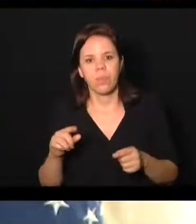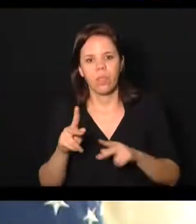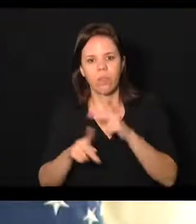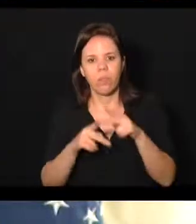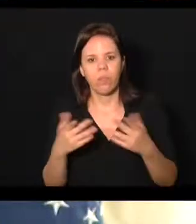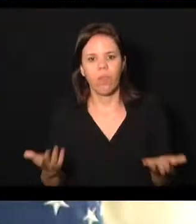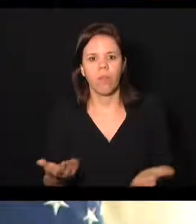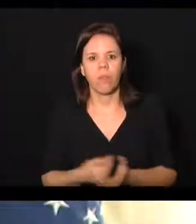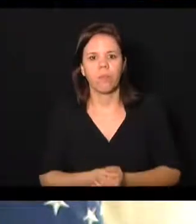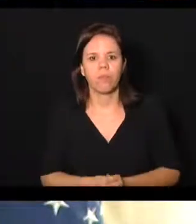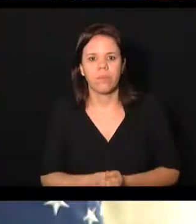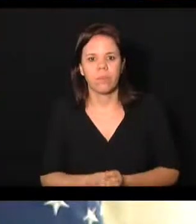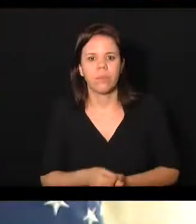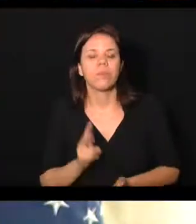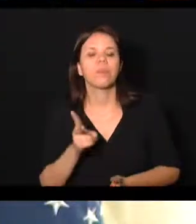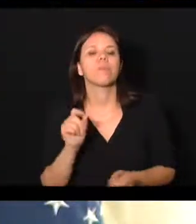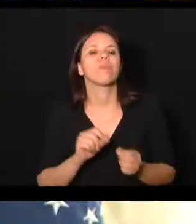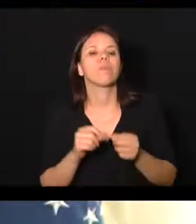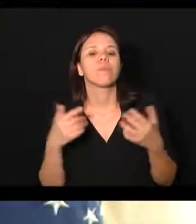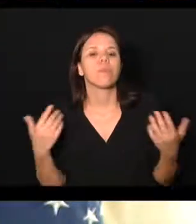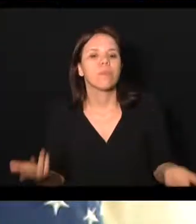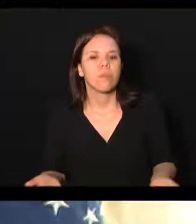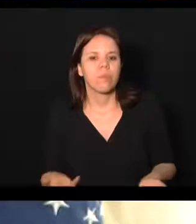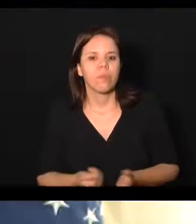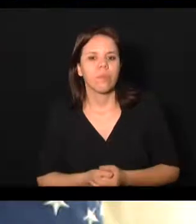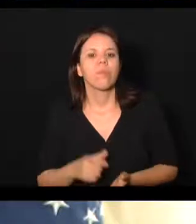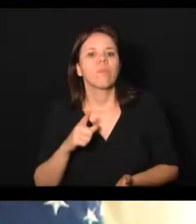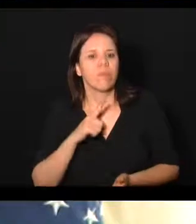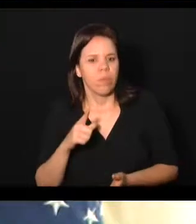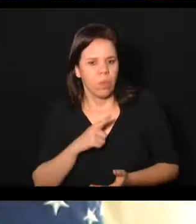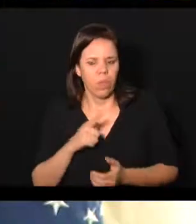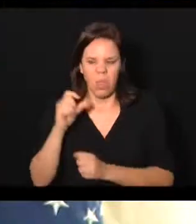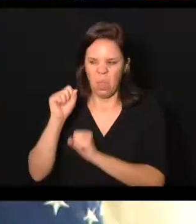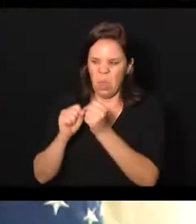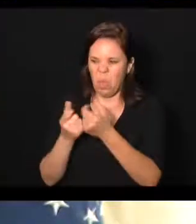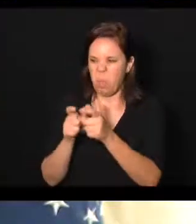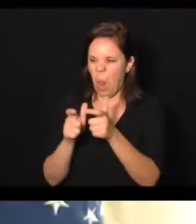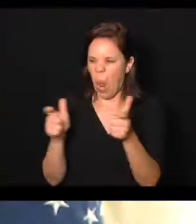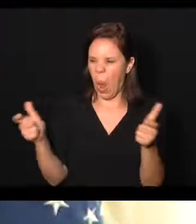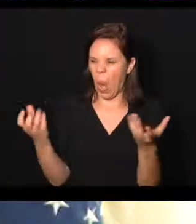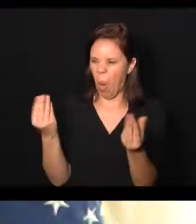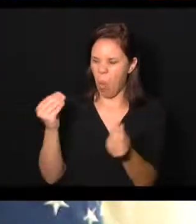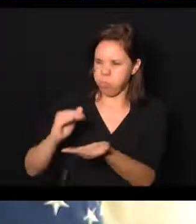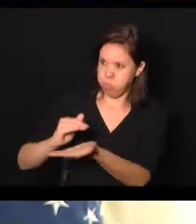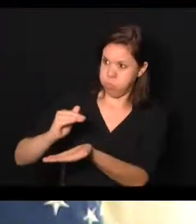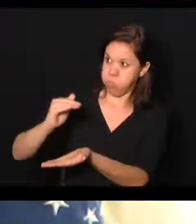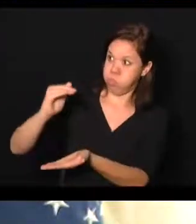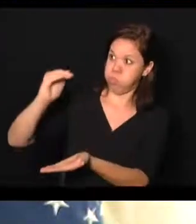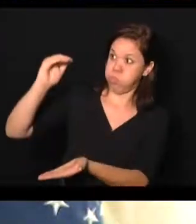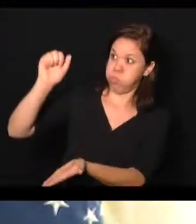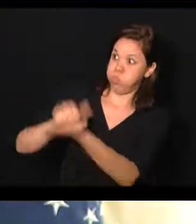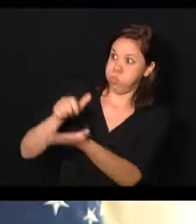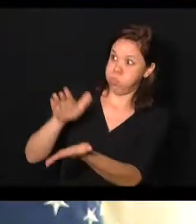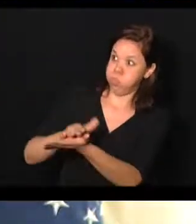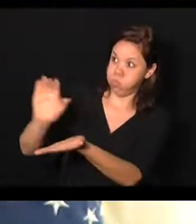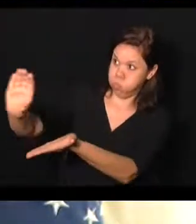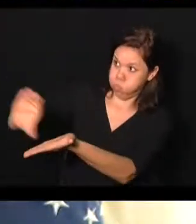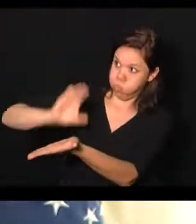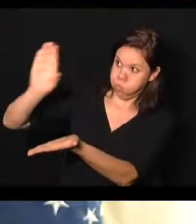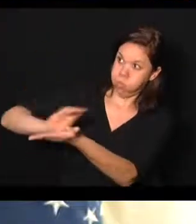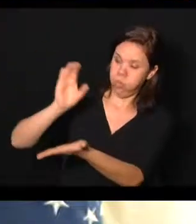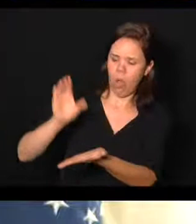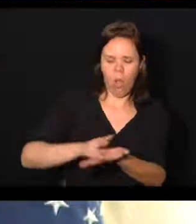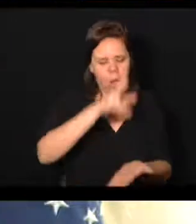população sempre foi na questão de que existe uma indústria da multa, de que em determinado momento que a prefeitura precisa arrecadar,